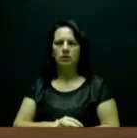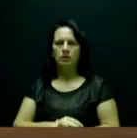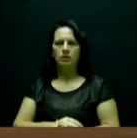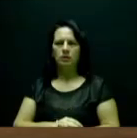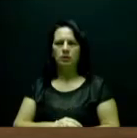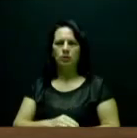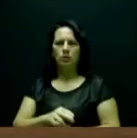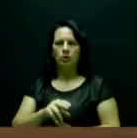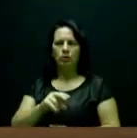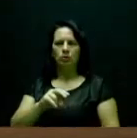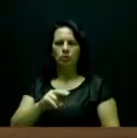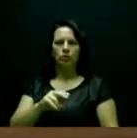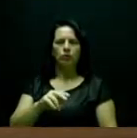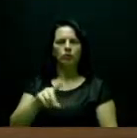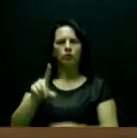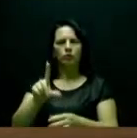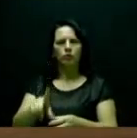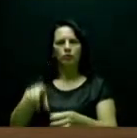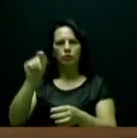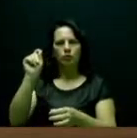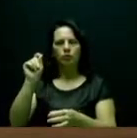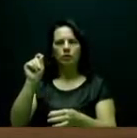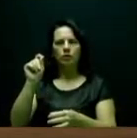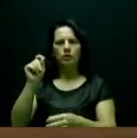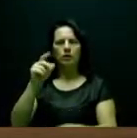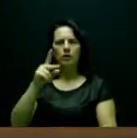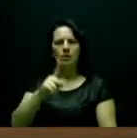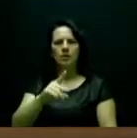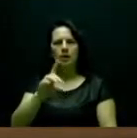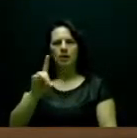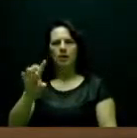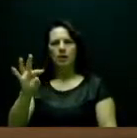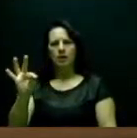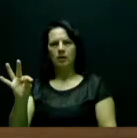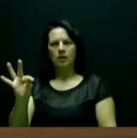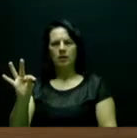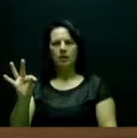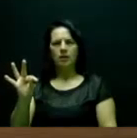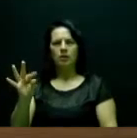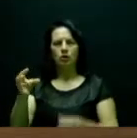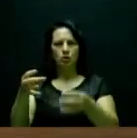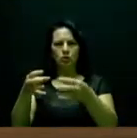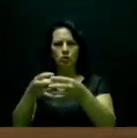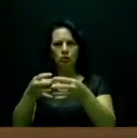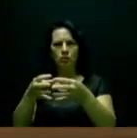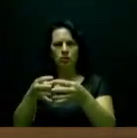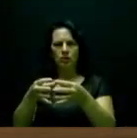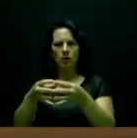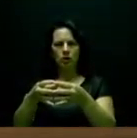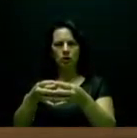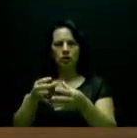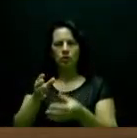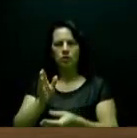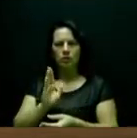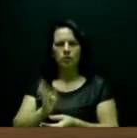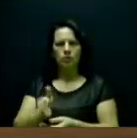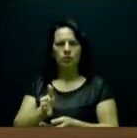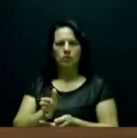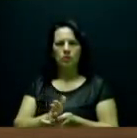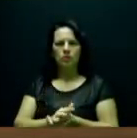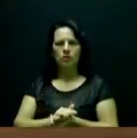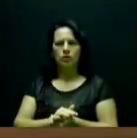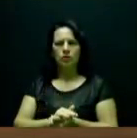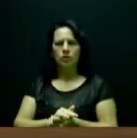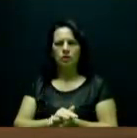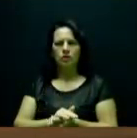aqui nunca neguei, porque fui eleito pelo PDT, ao partido ao qual eu